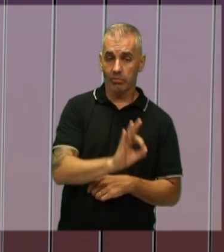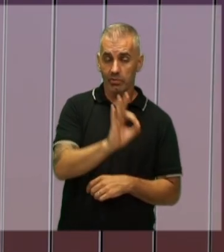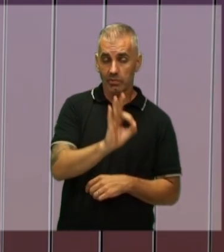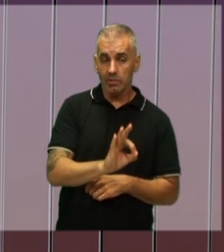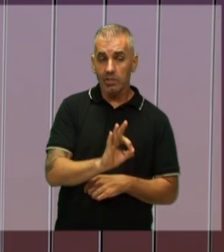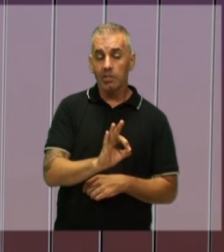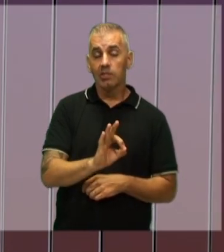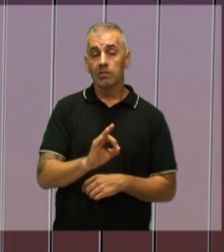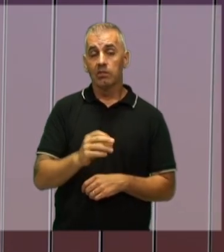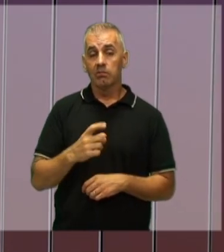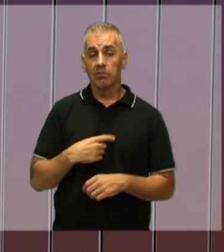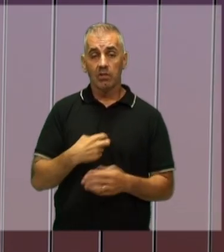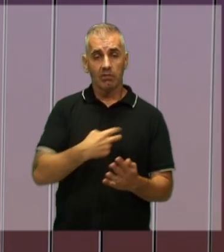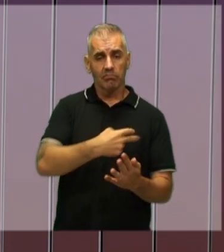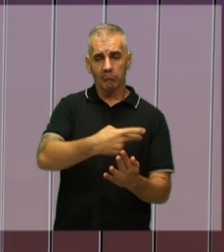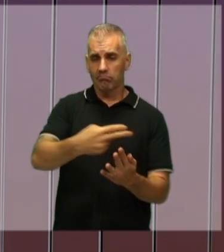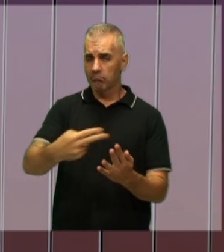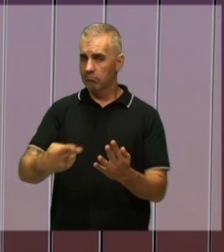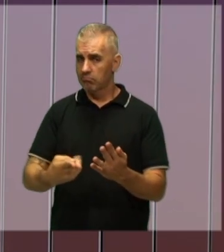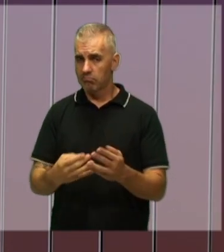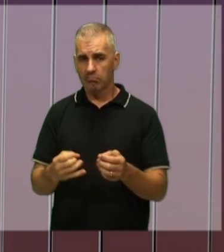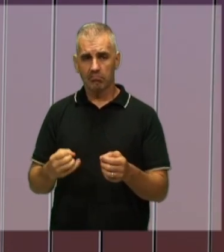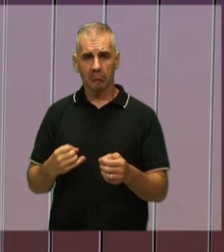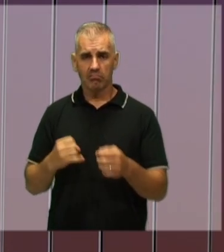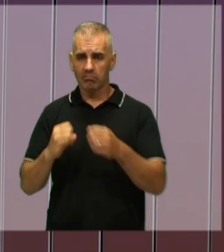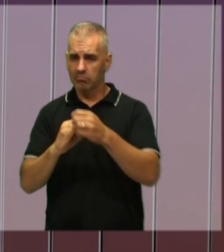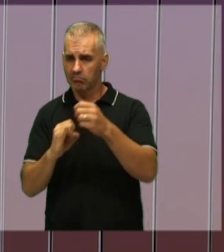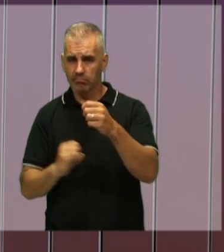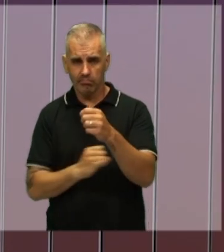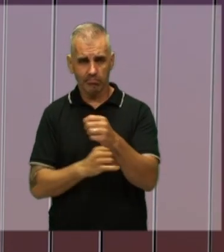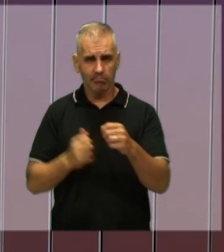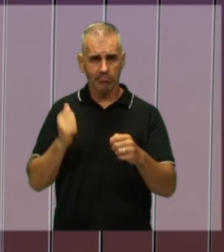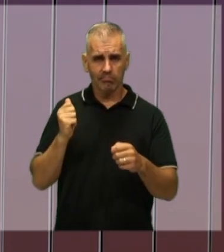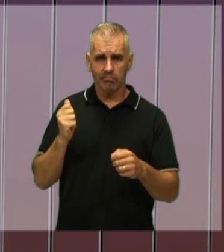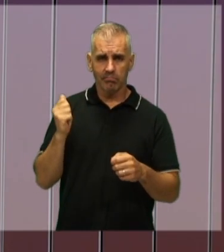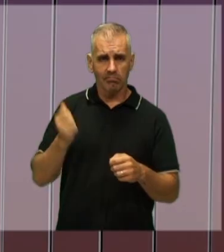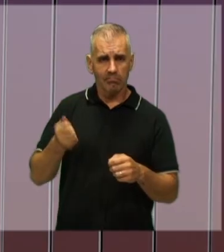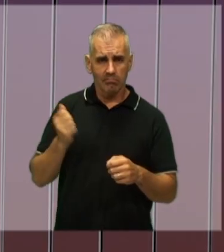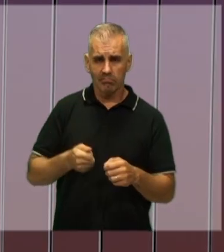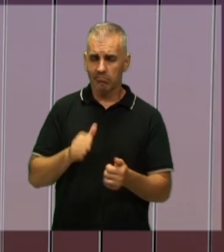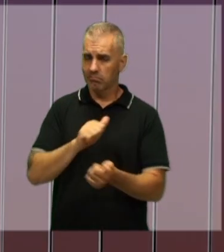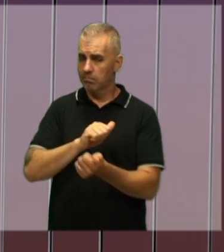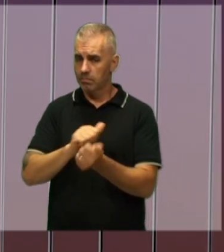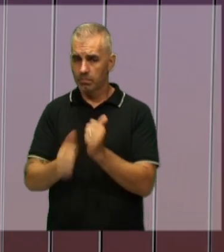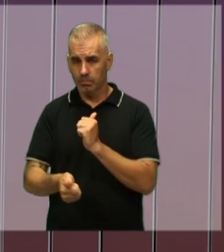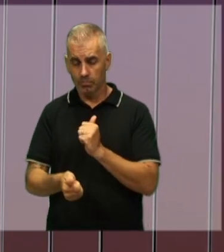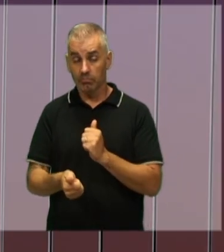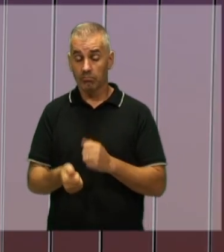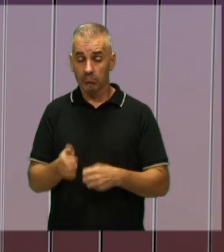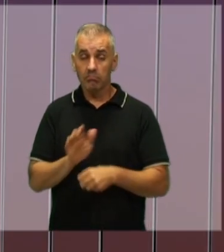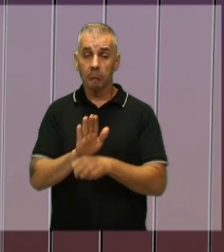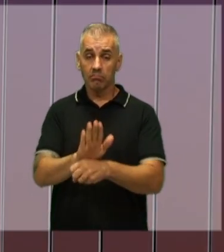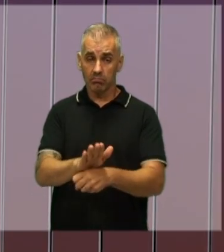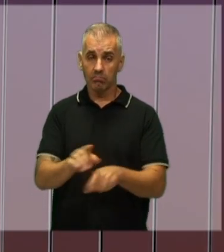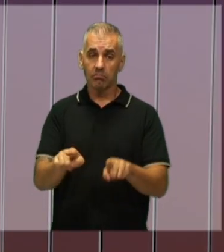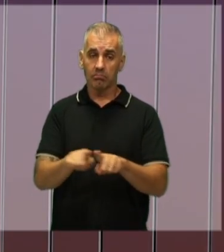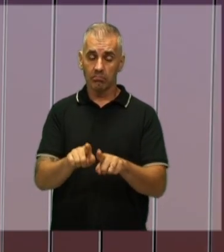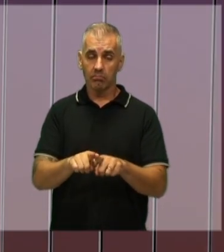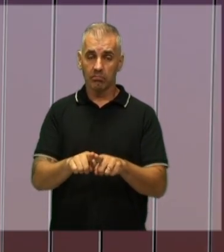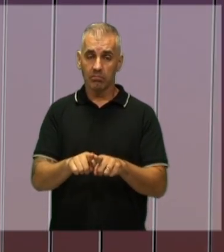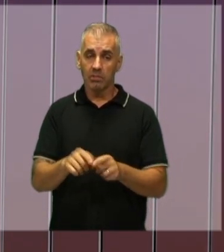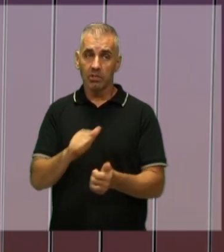para outras entidades, como o esporte, e eu tenho ajudado bastante o esporte também, Maurício, porque eu vejo que esporte é